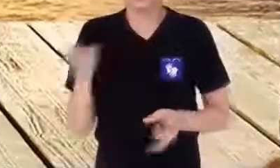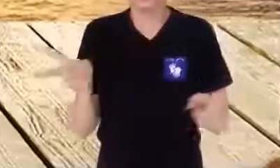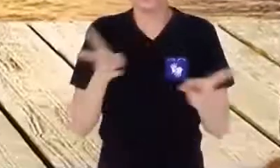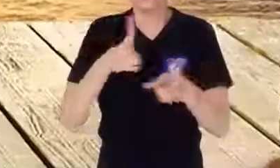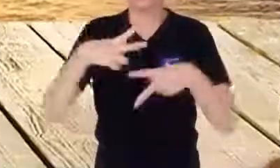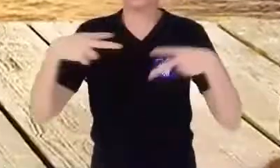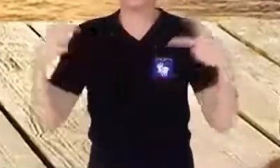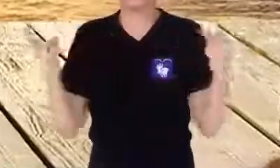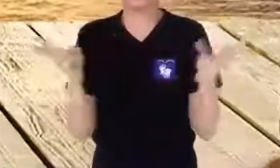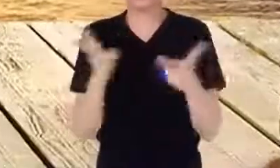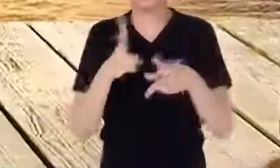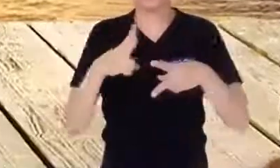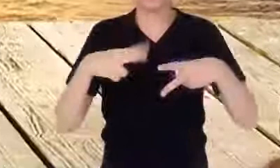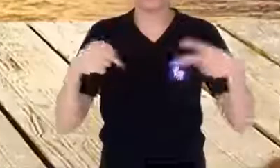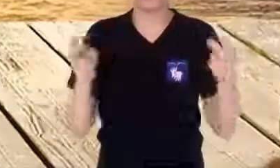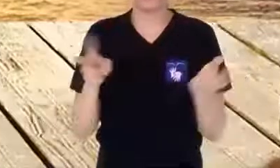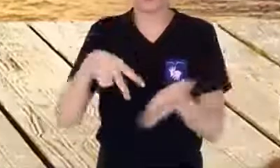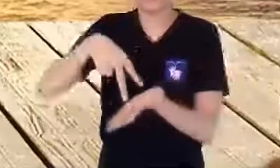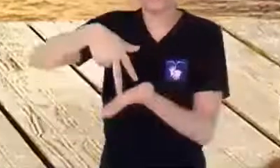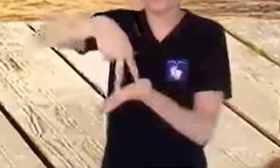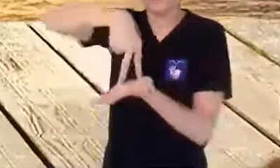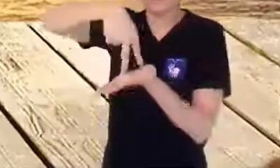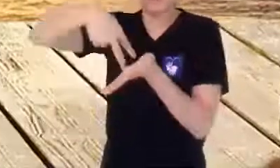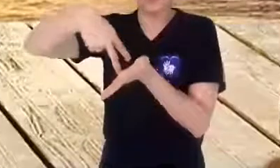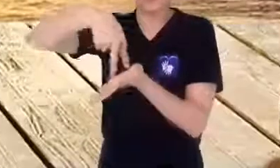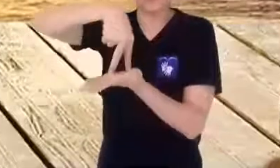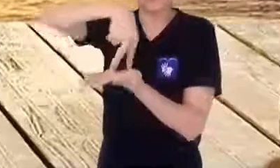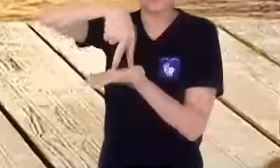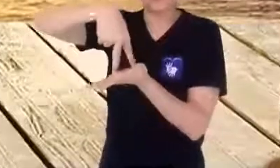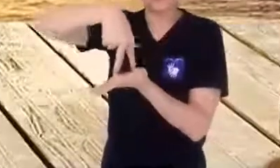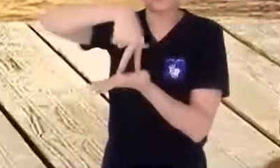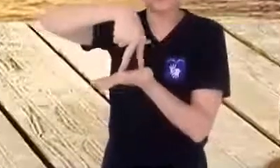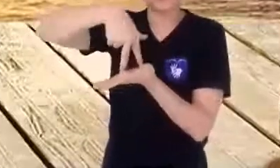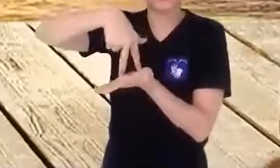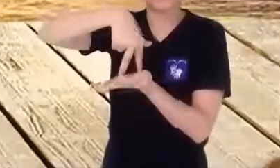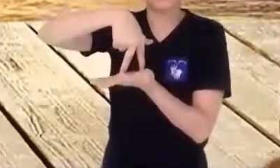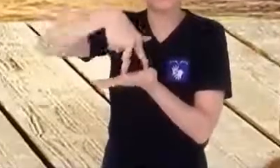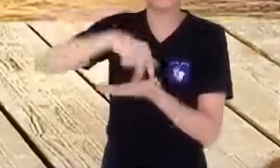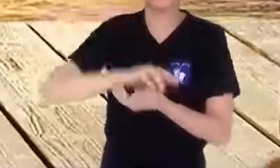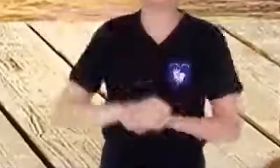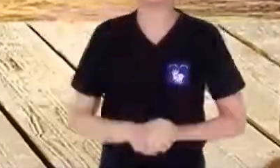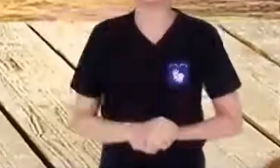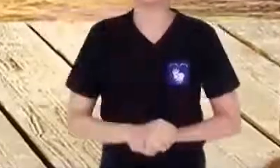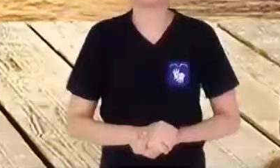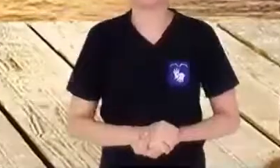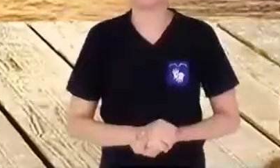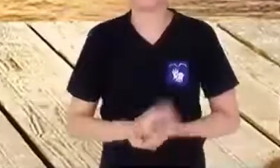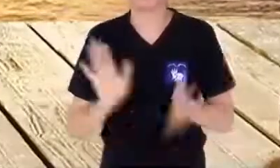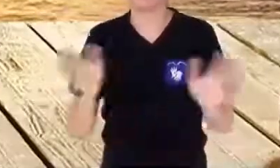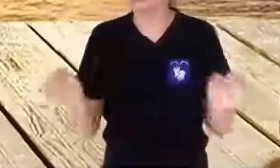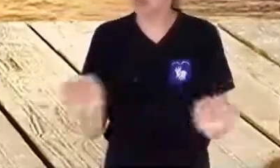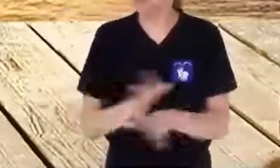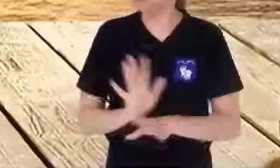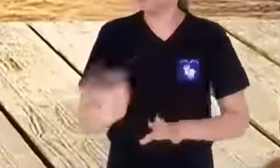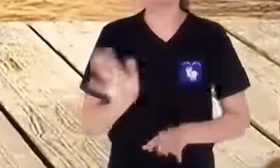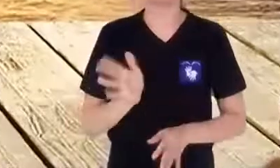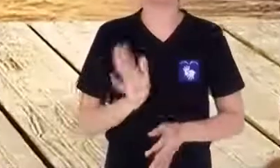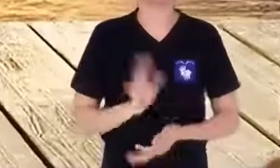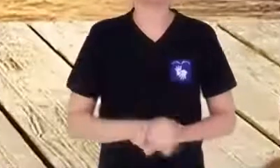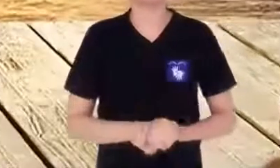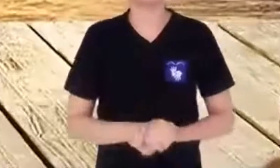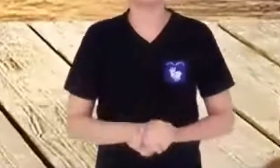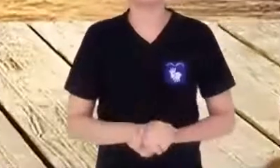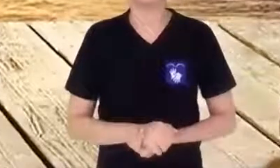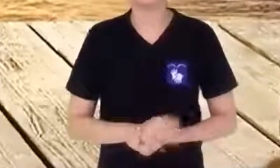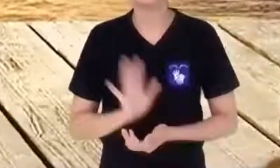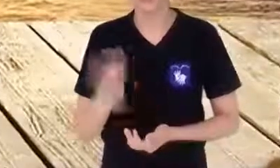Tá sentindo o vento? Muito top. Ah, agora sim, vamos. Agora vamos começar. Agora já tô pronto. Agora tô pronto. Tá pronto? Tô